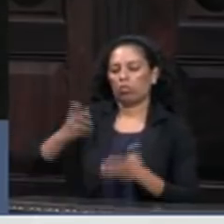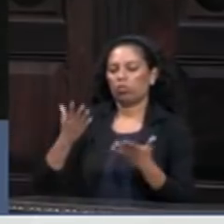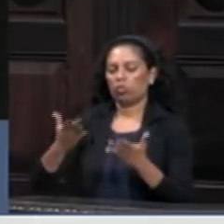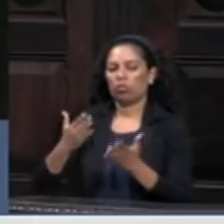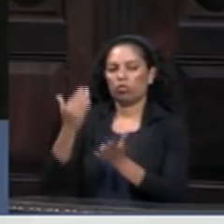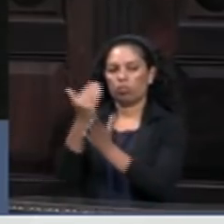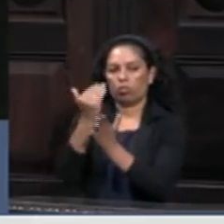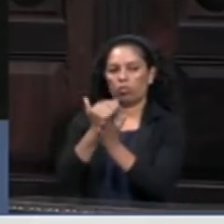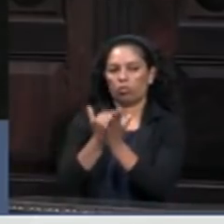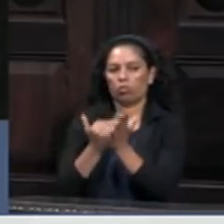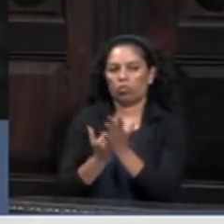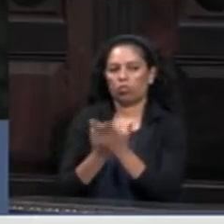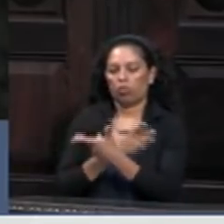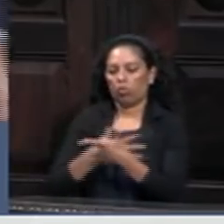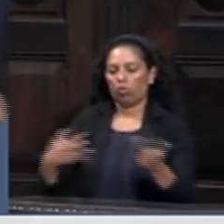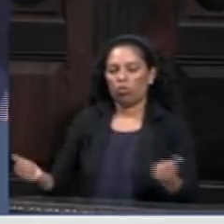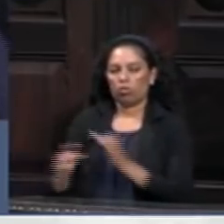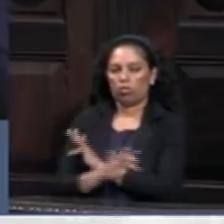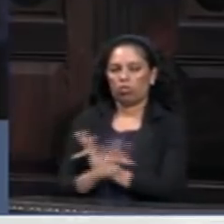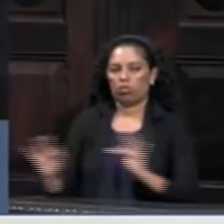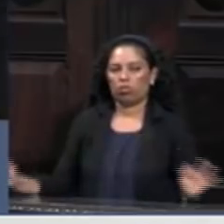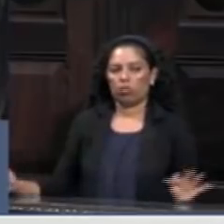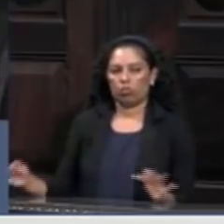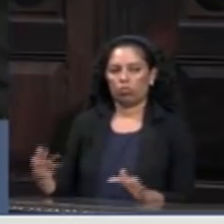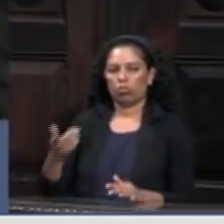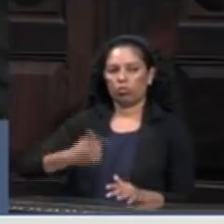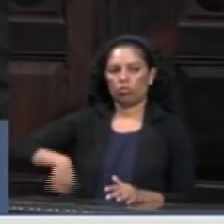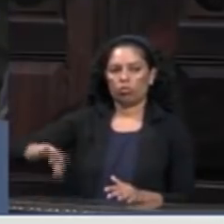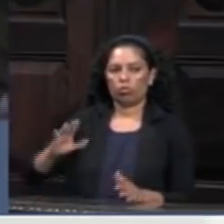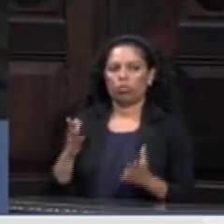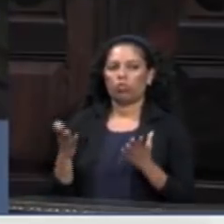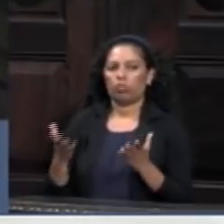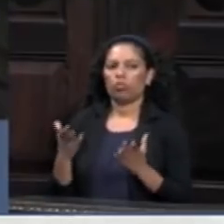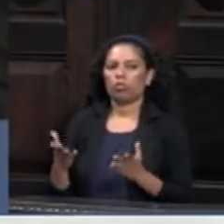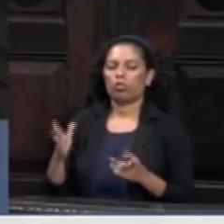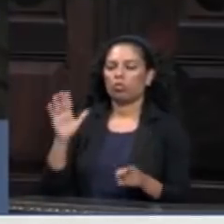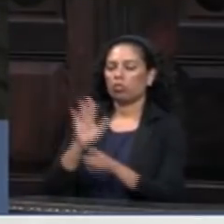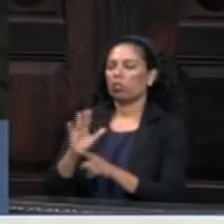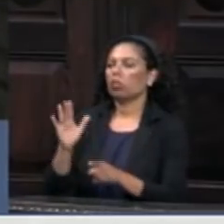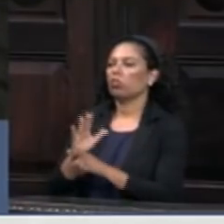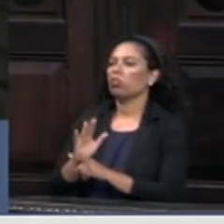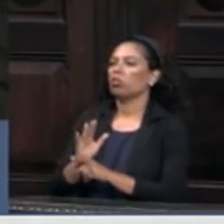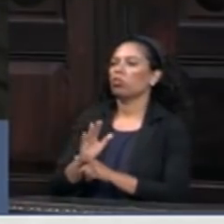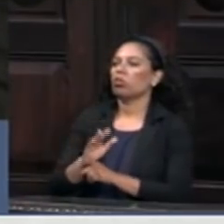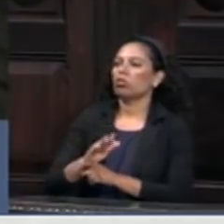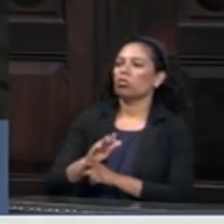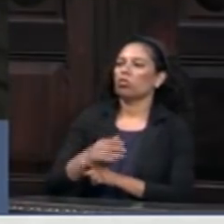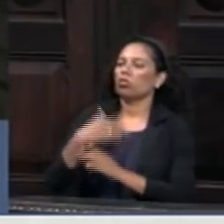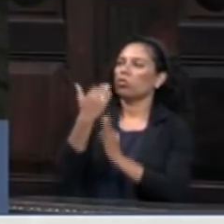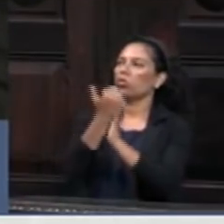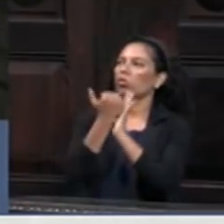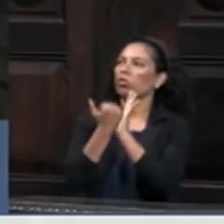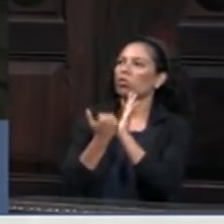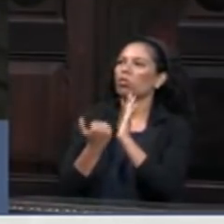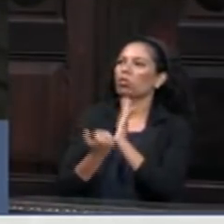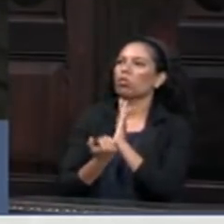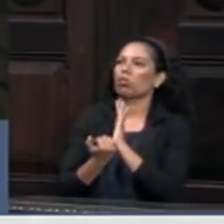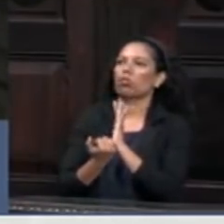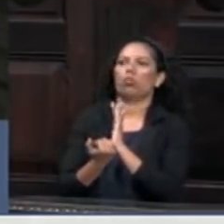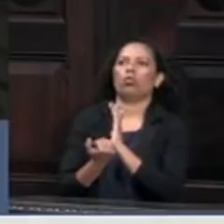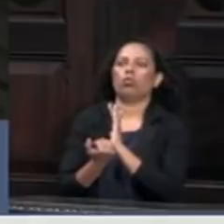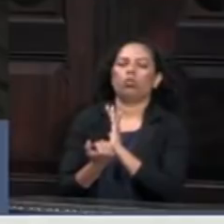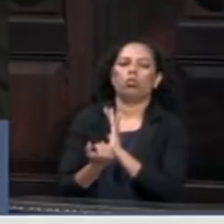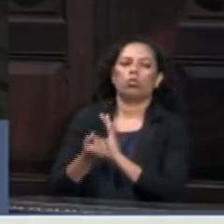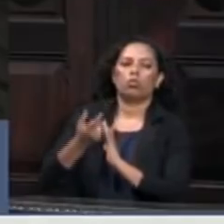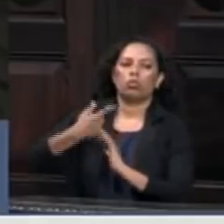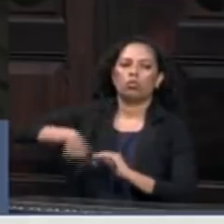é pauta-bomba, não é nada. É um mecanismo de disciplinar o orçamento, que o governo vai ter que aplicar